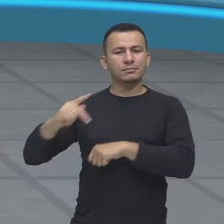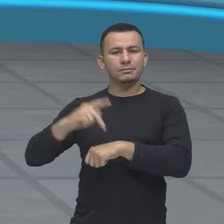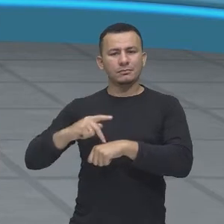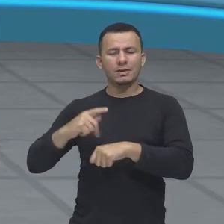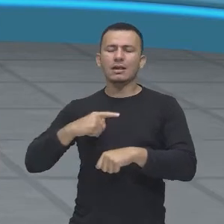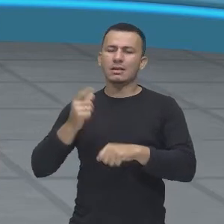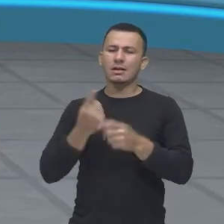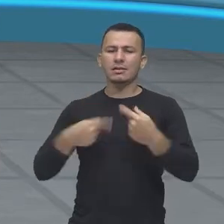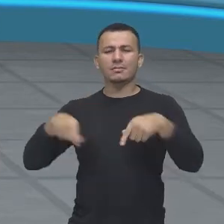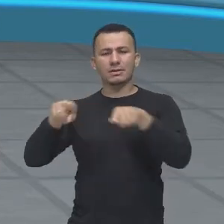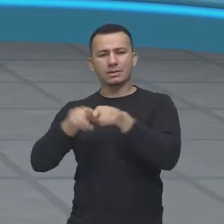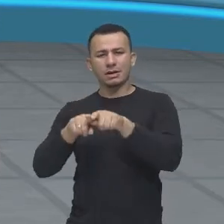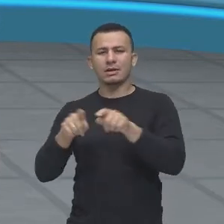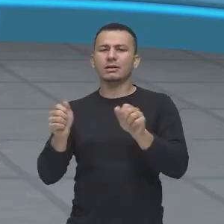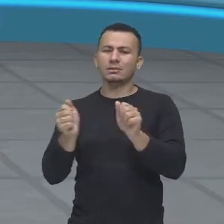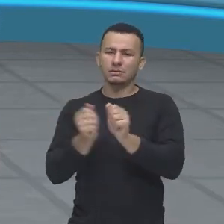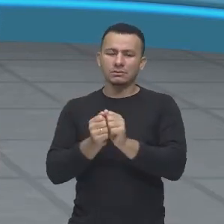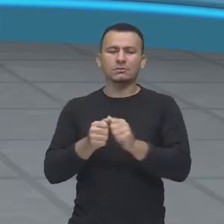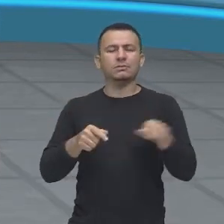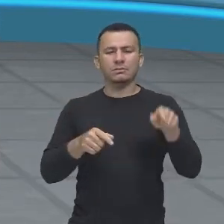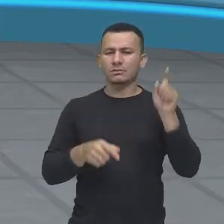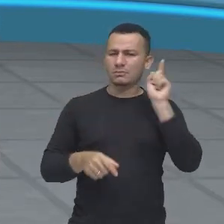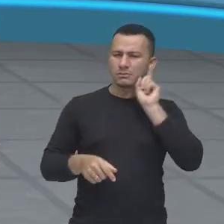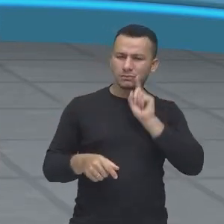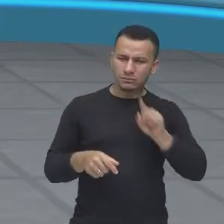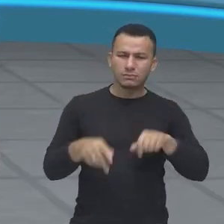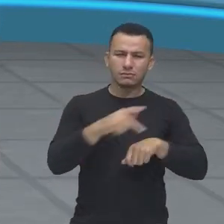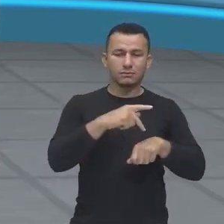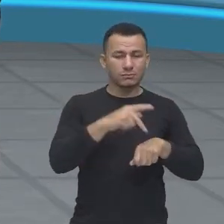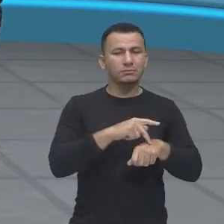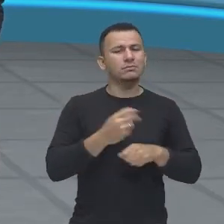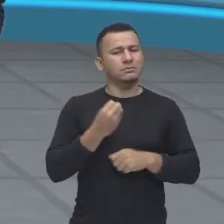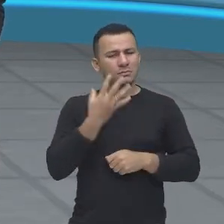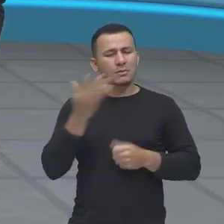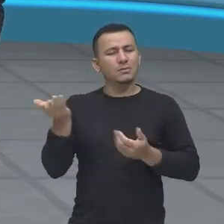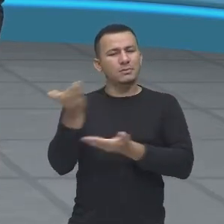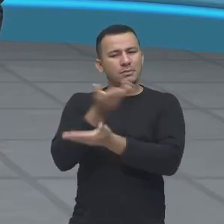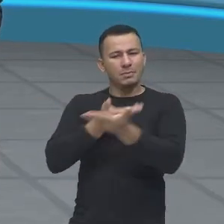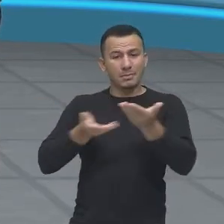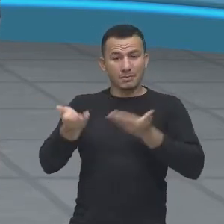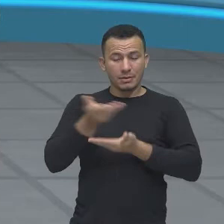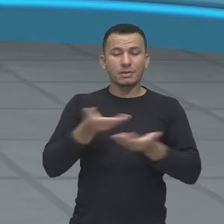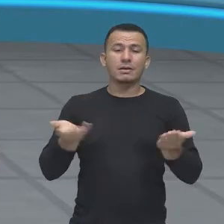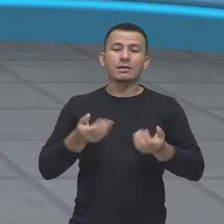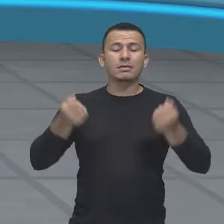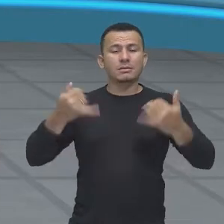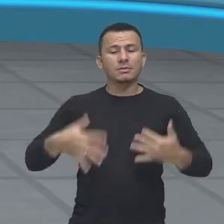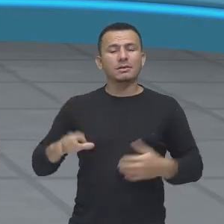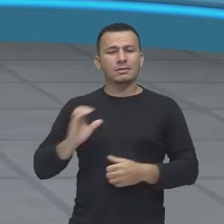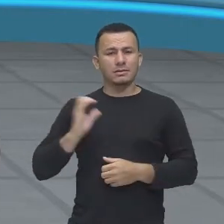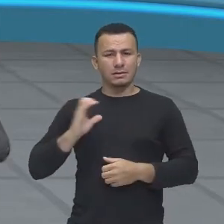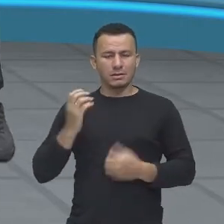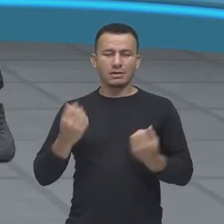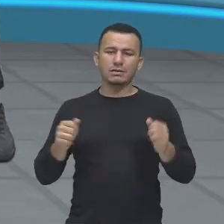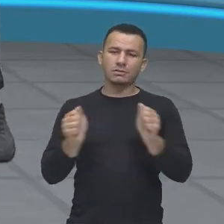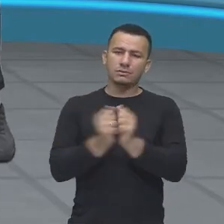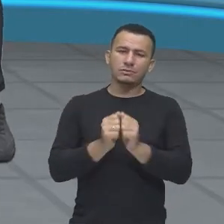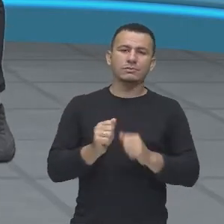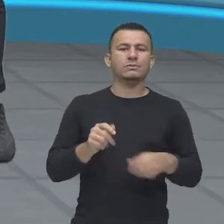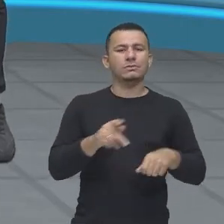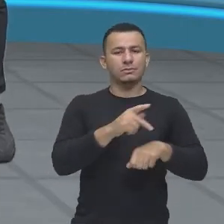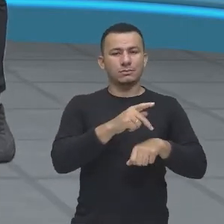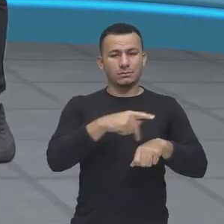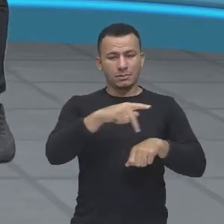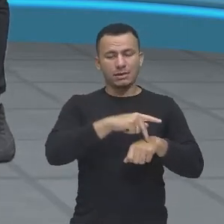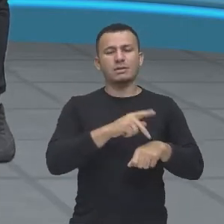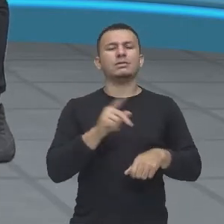tem uma parceria muito boa com o seu país vizinho ali, que é os Estados Unidos. A gente vai ver agora que o Canadá, junto com os Estados Unidos e com